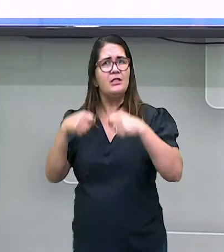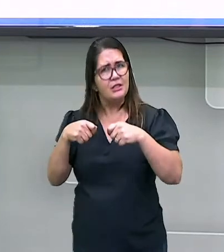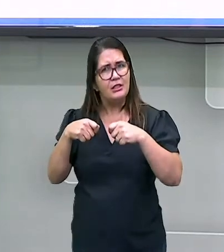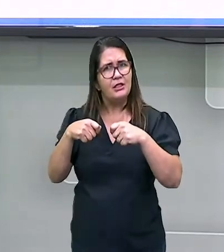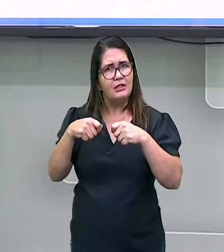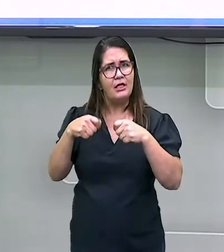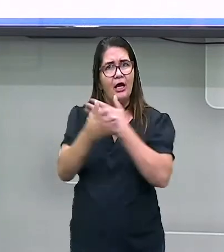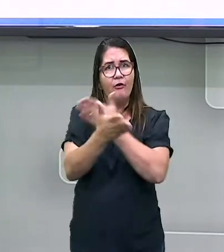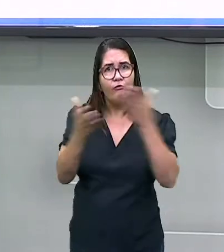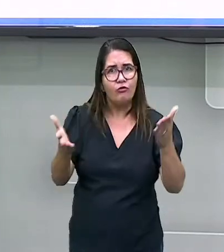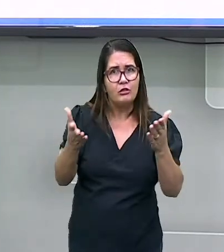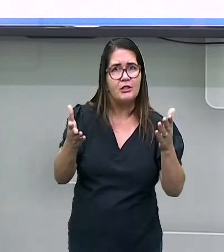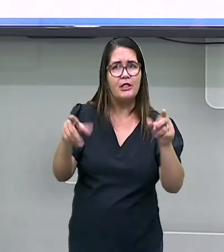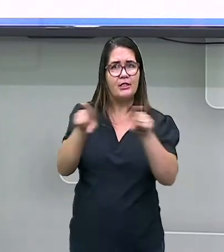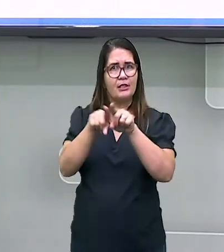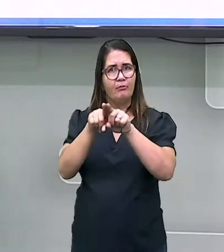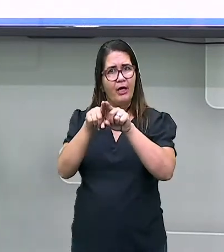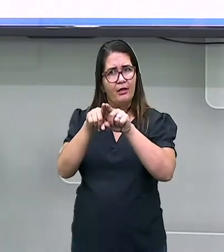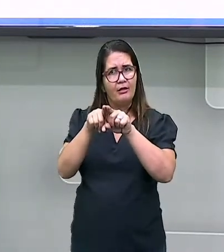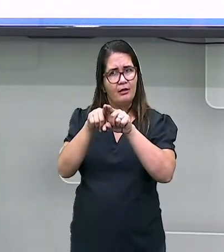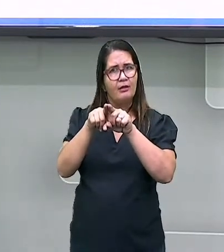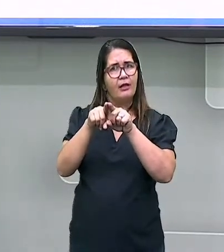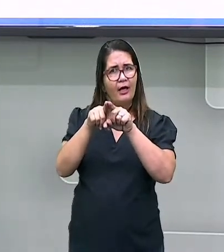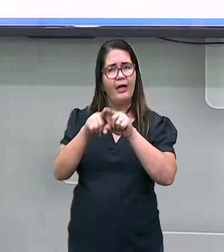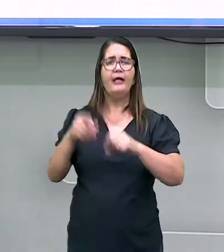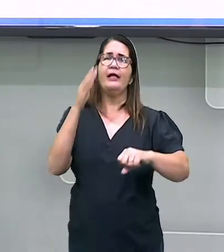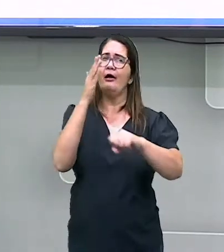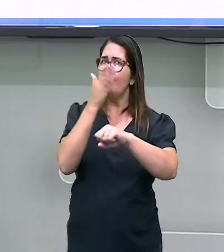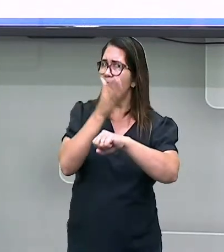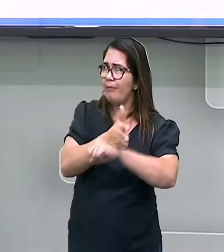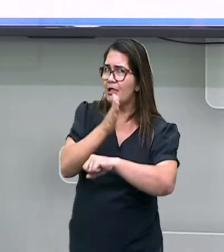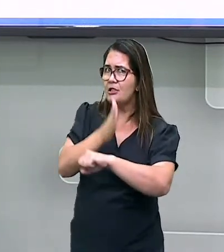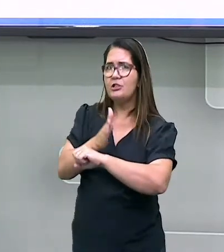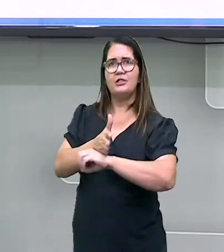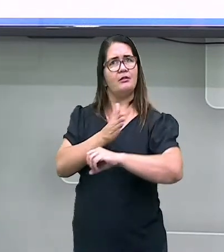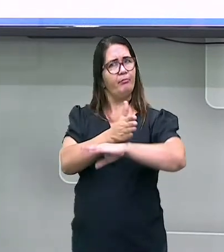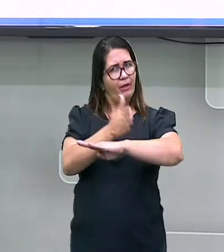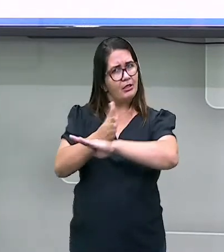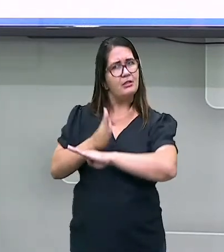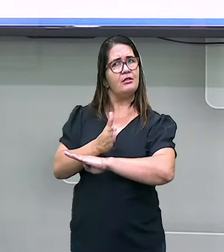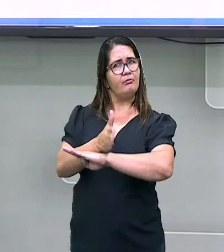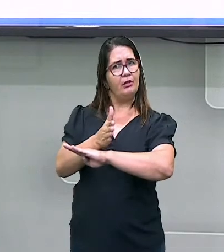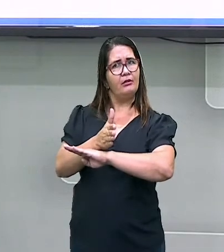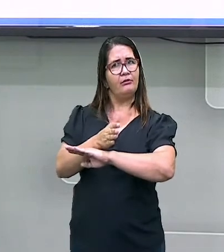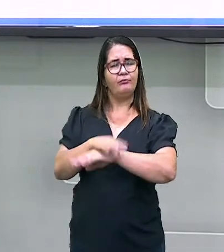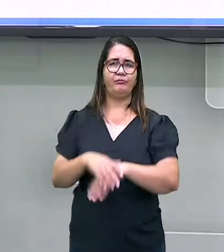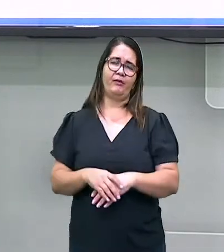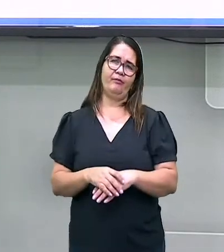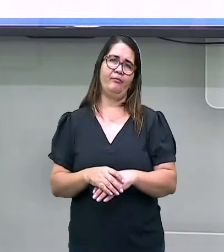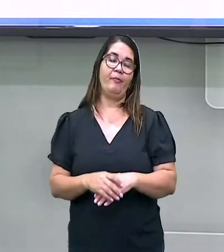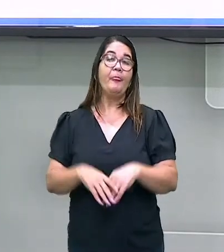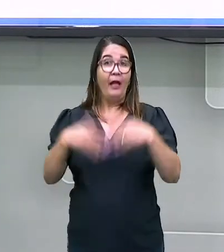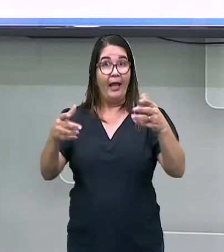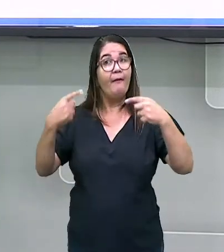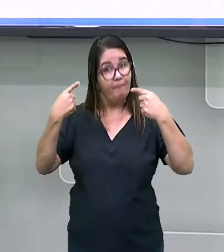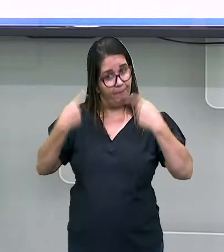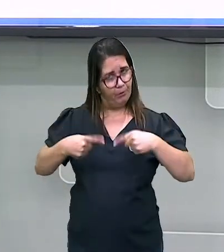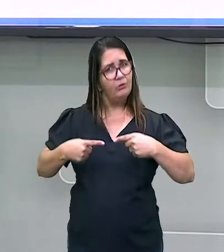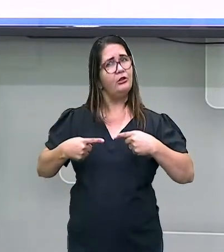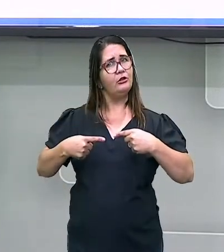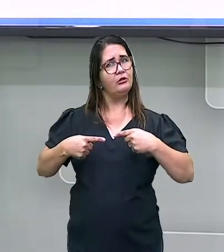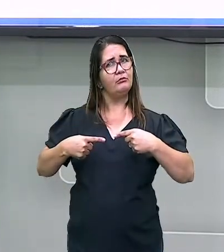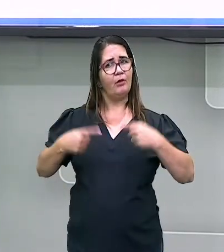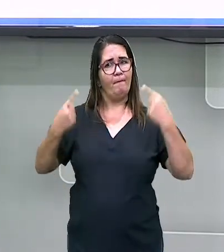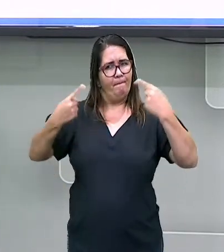está fazendo política. Portanto, nós não podemos dizer que, nossa, eu não gosto de política. Quando eu falo que não gosto